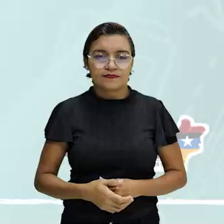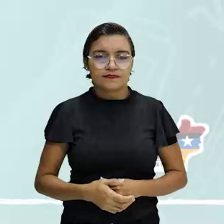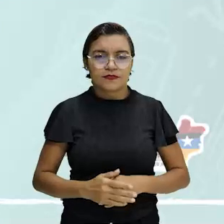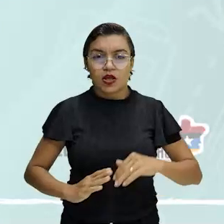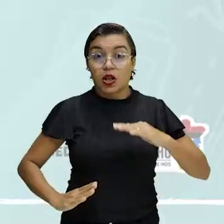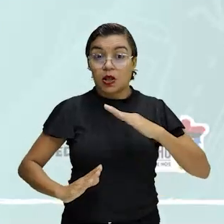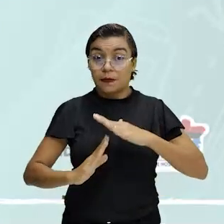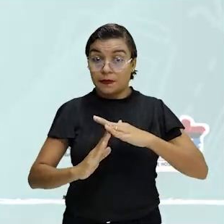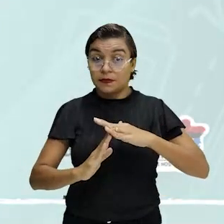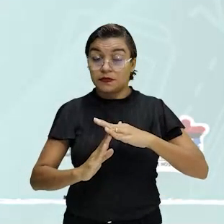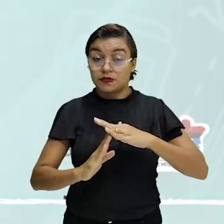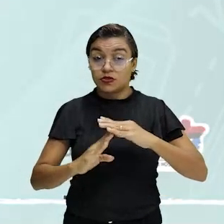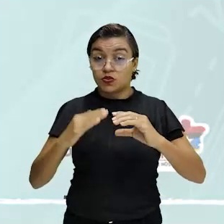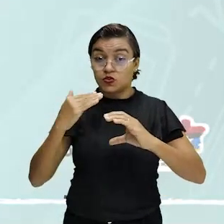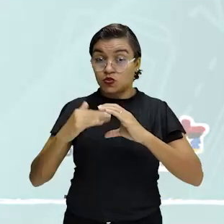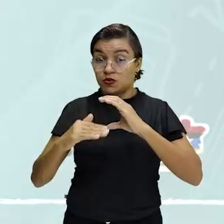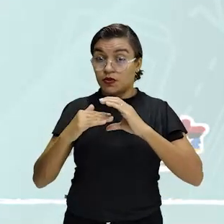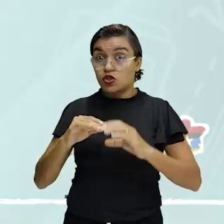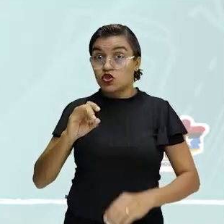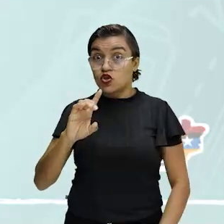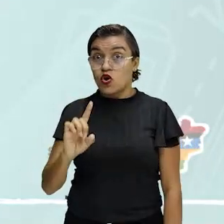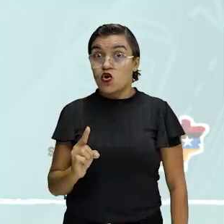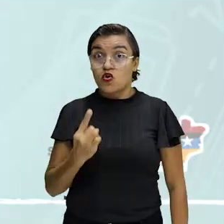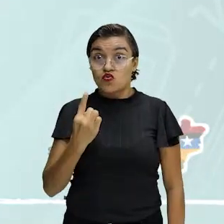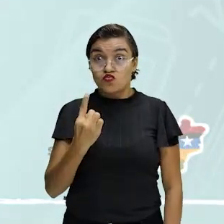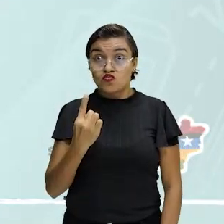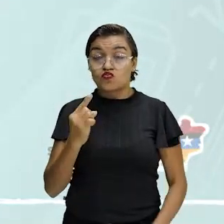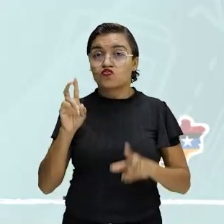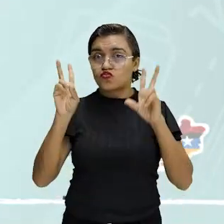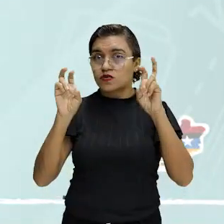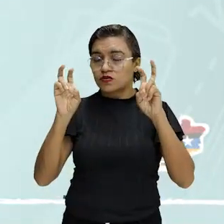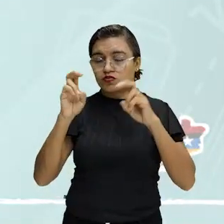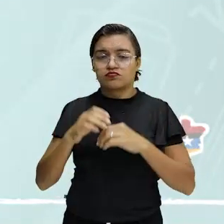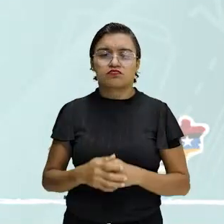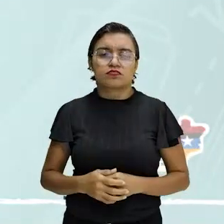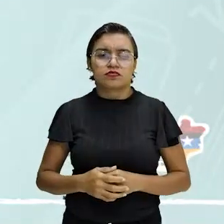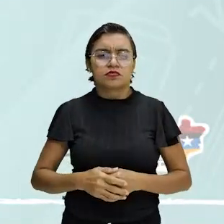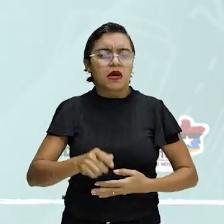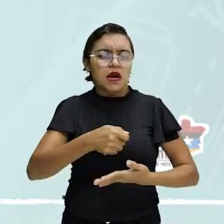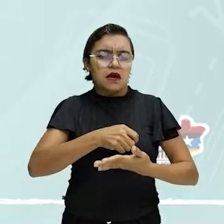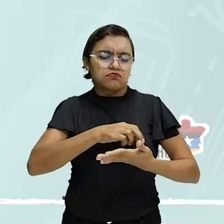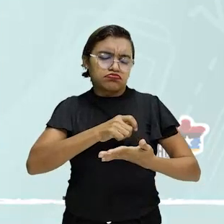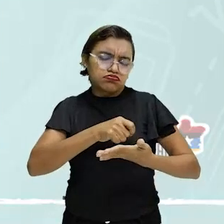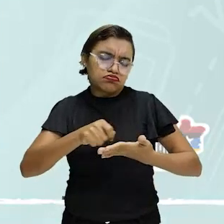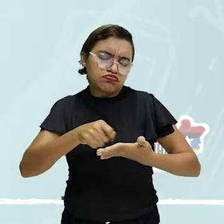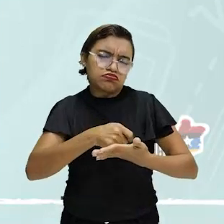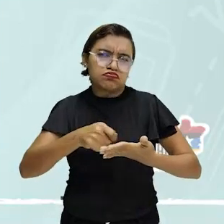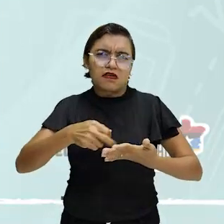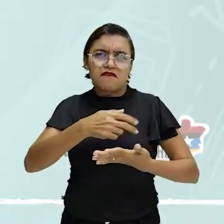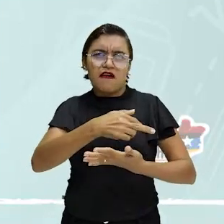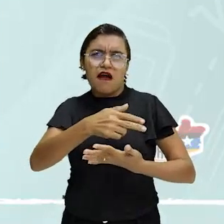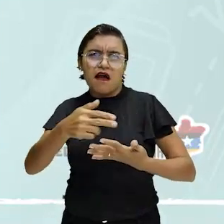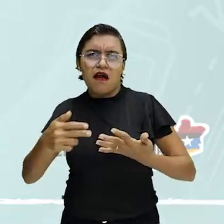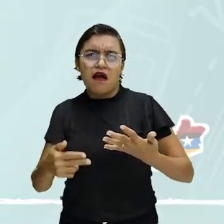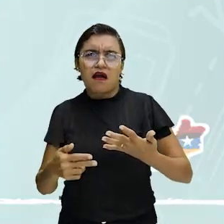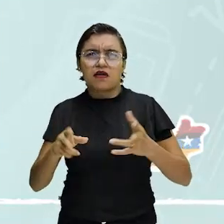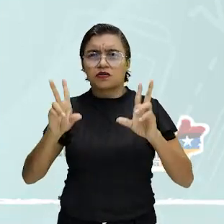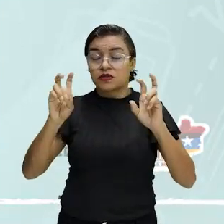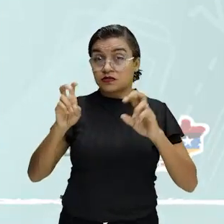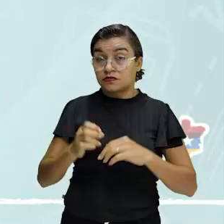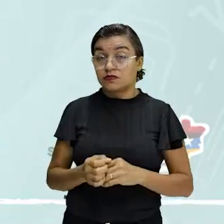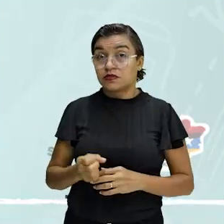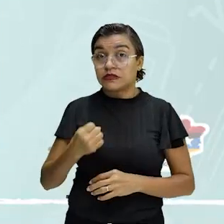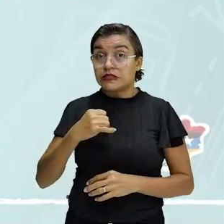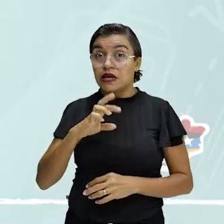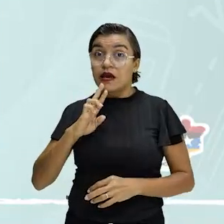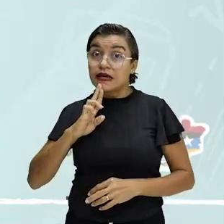Limite o e-mail a apenas um assunto. Nunca escreva um e-mail que fale sobre vários assuntos. Se você quer uma